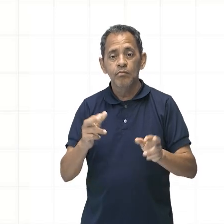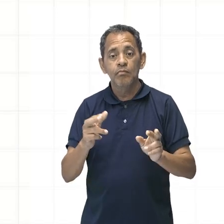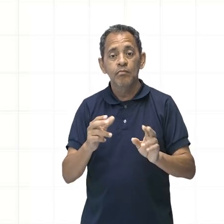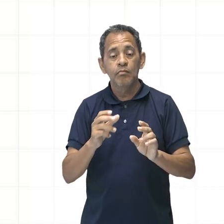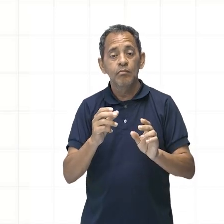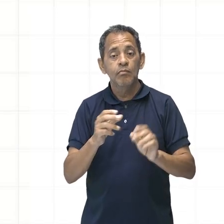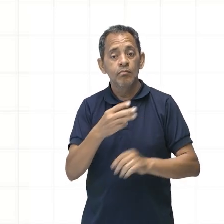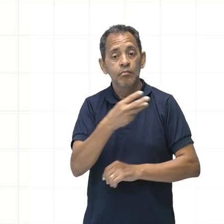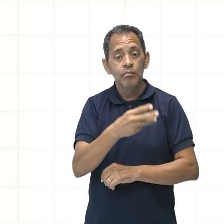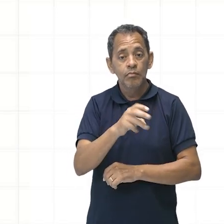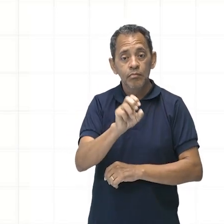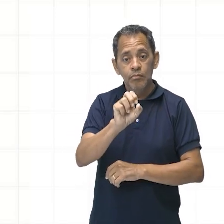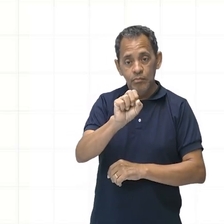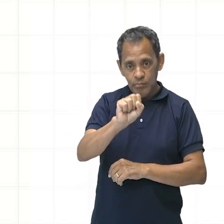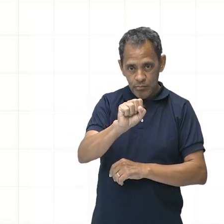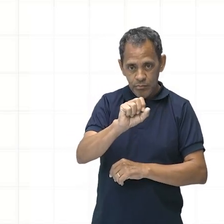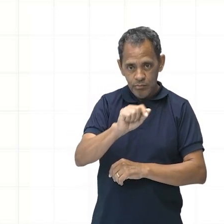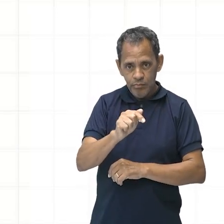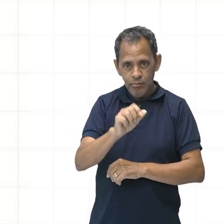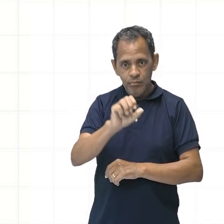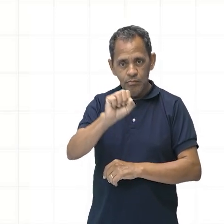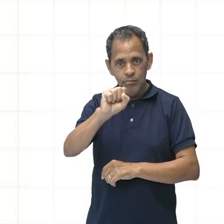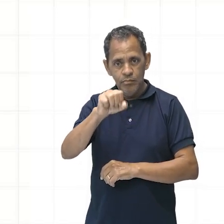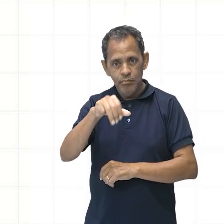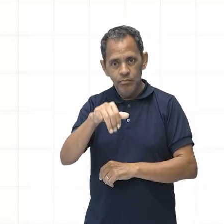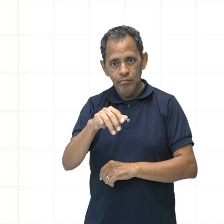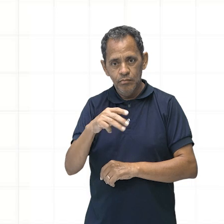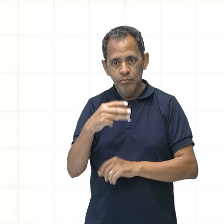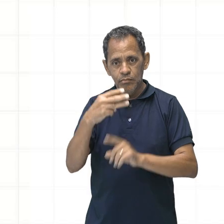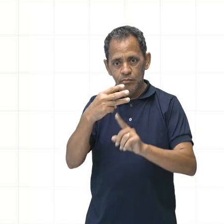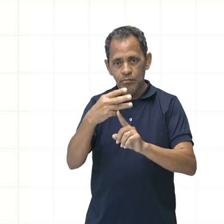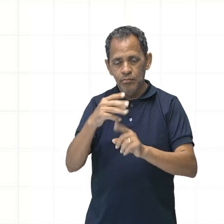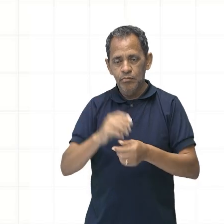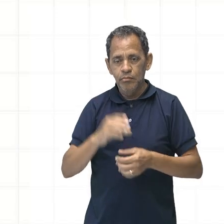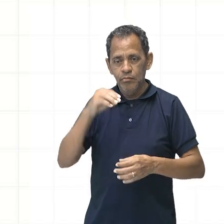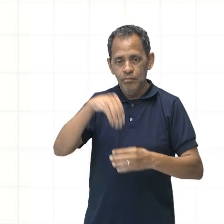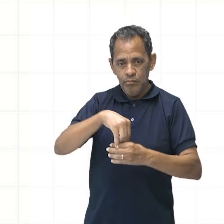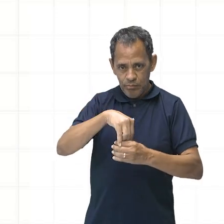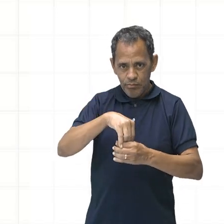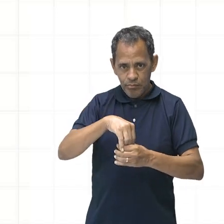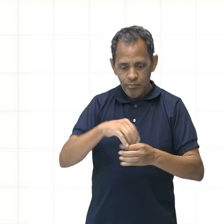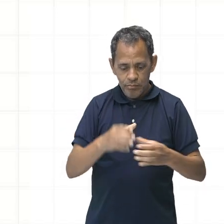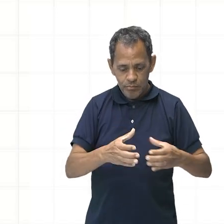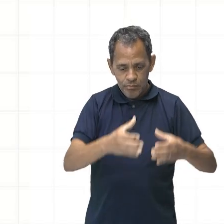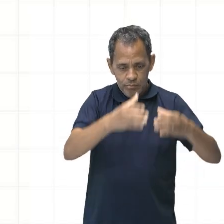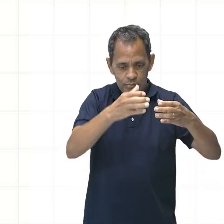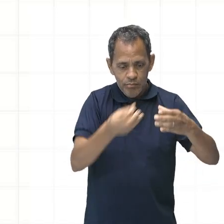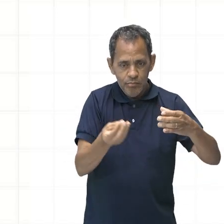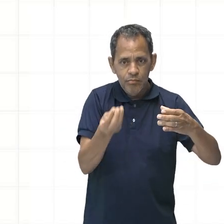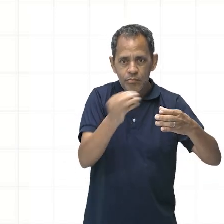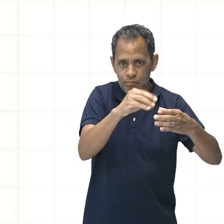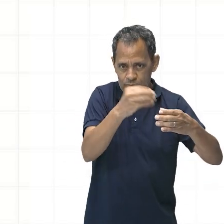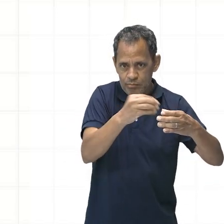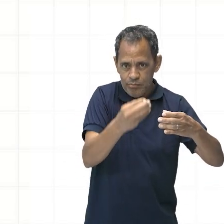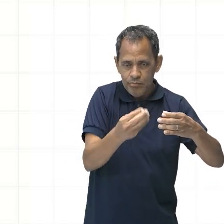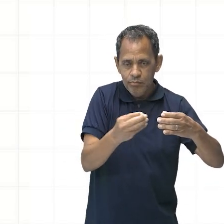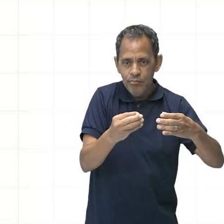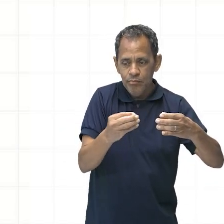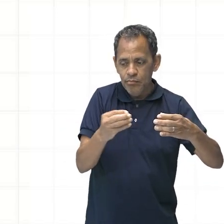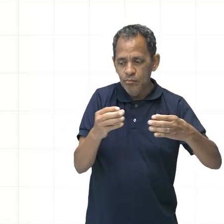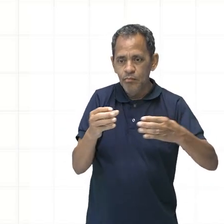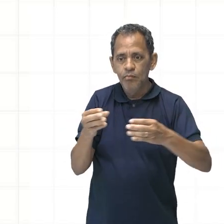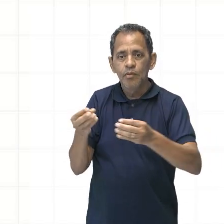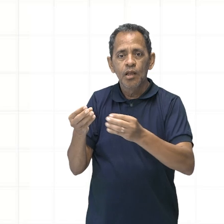38,8 metros cúbicos. Ou seja, dentro do cilindro, eu vou colocar tudo que estava dentro daquela caixinha